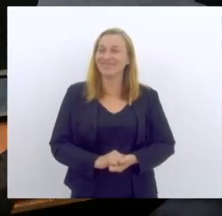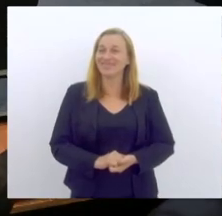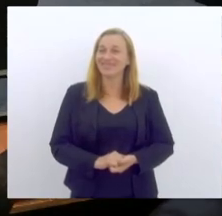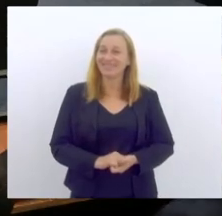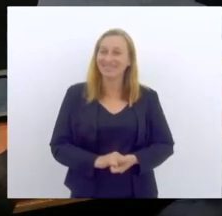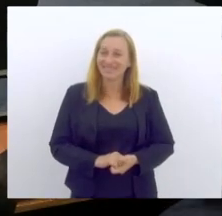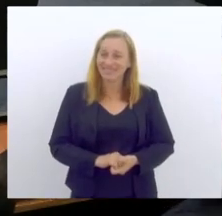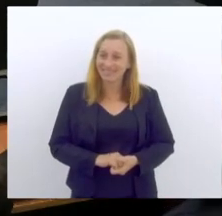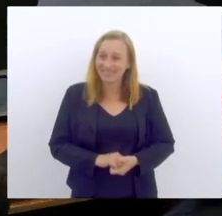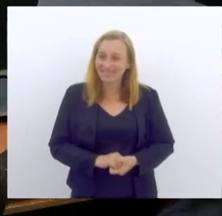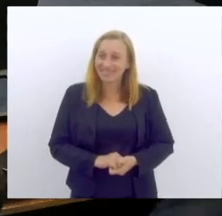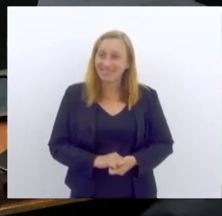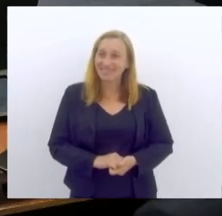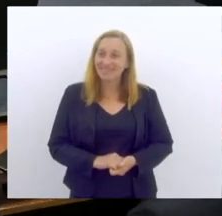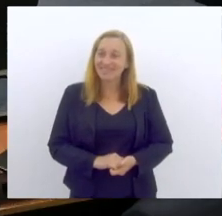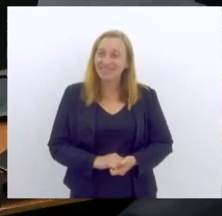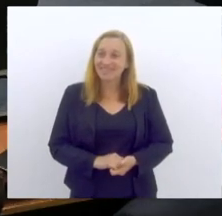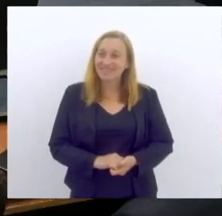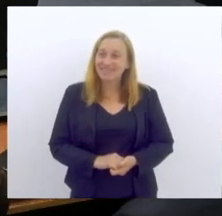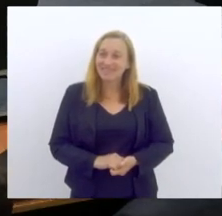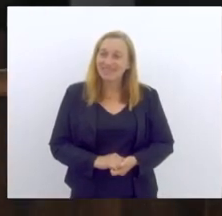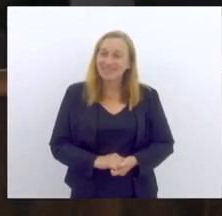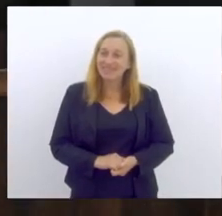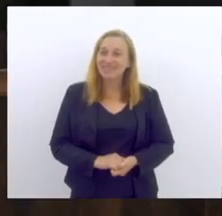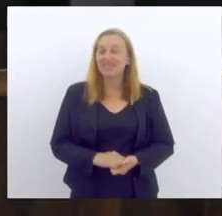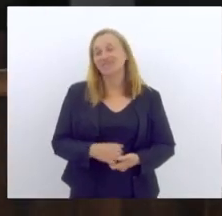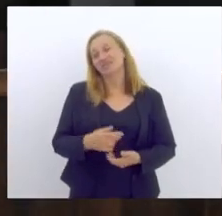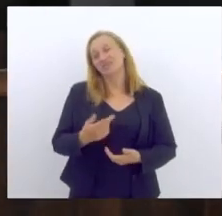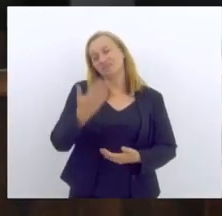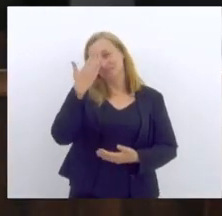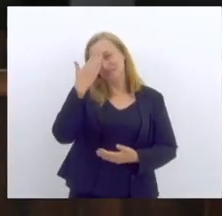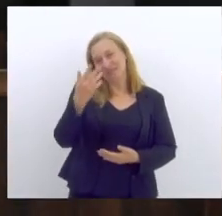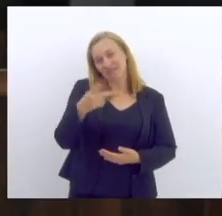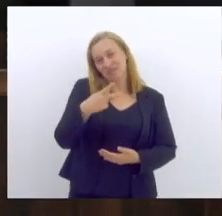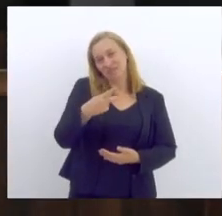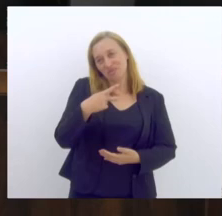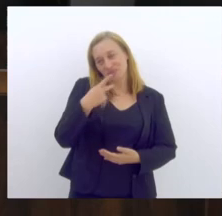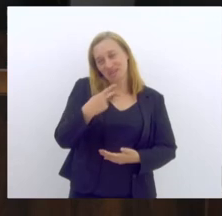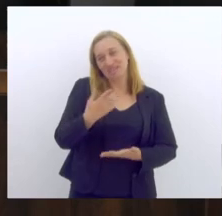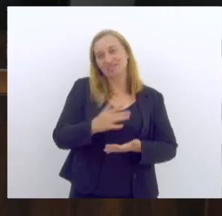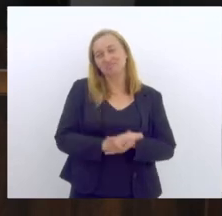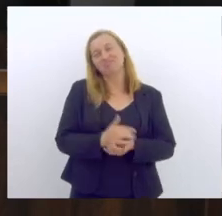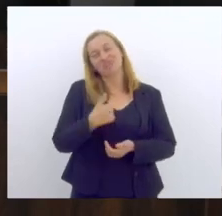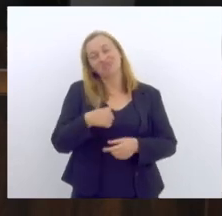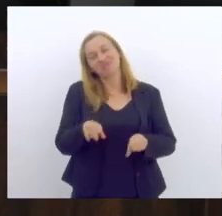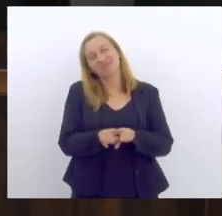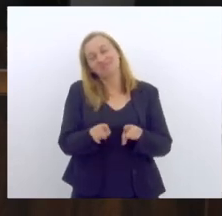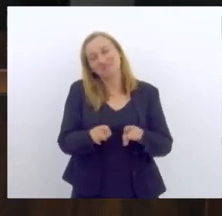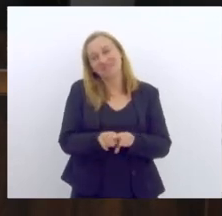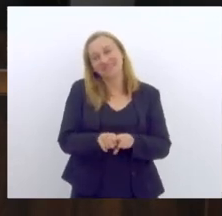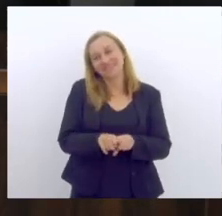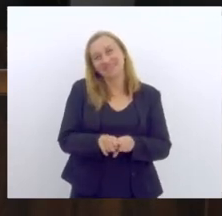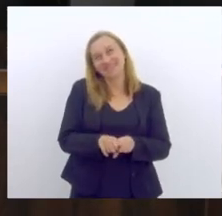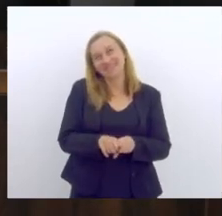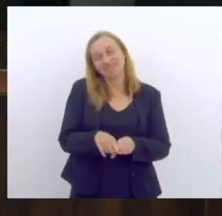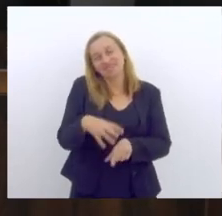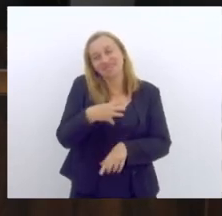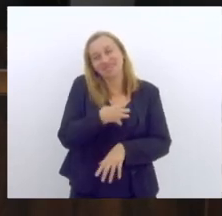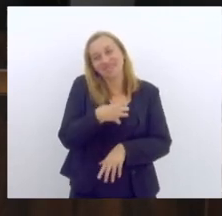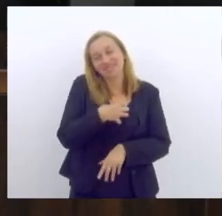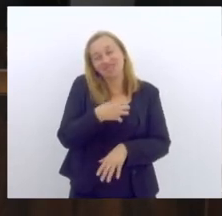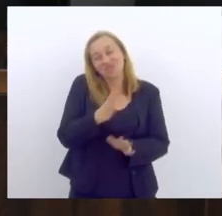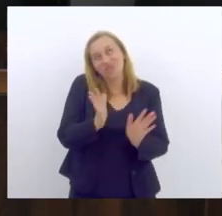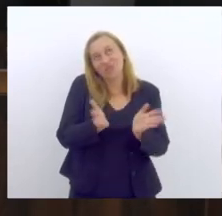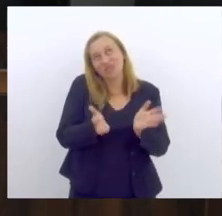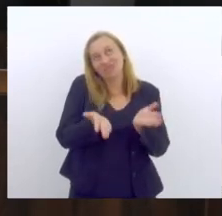a sessão primeiro pode agradecer aí as palavras agradecer o carinho dizer que eu também aqui né sente hoje